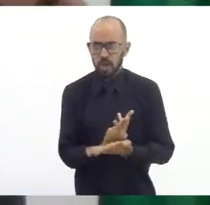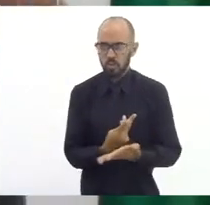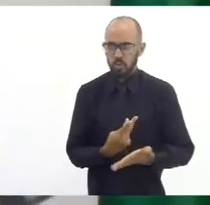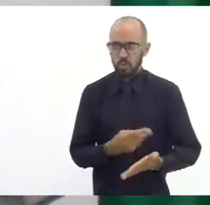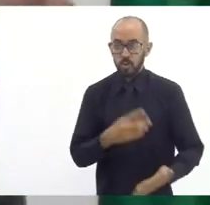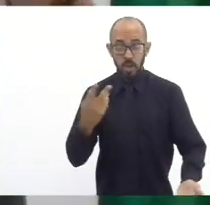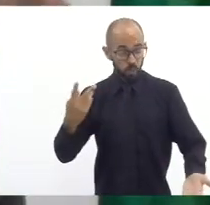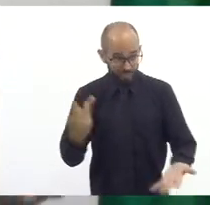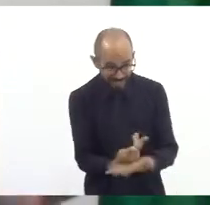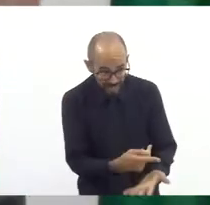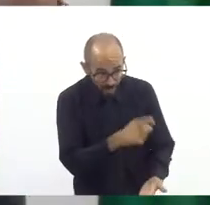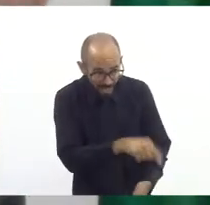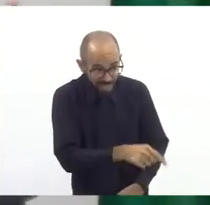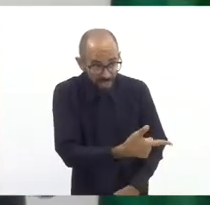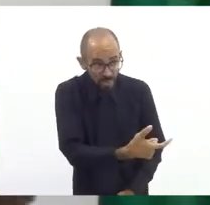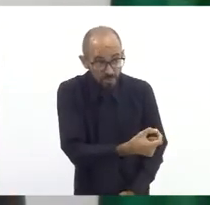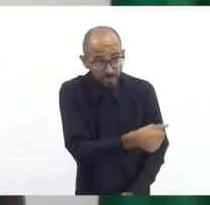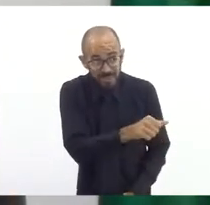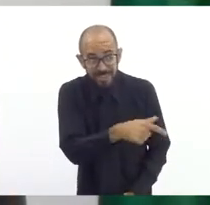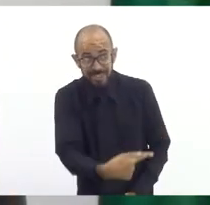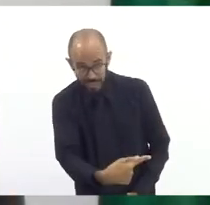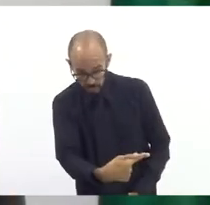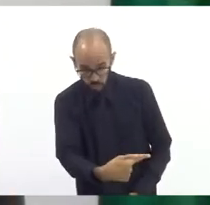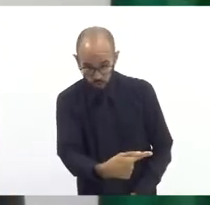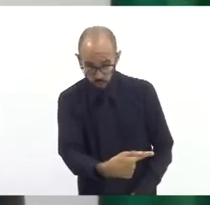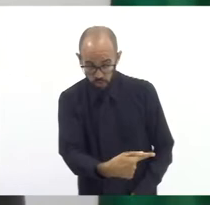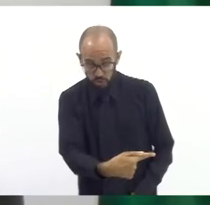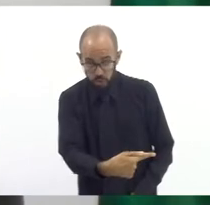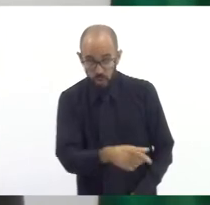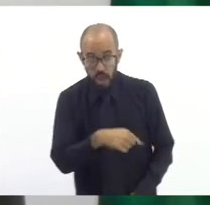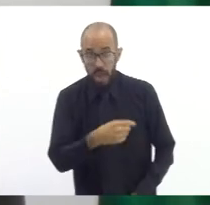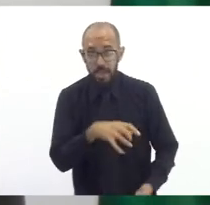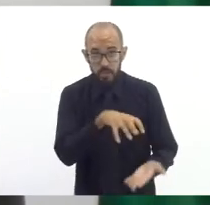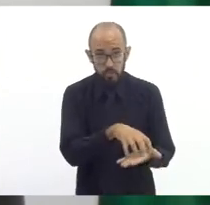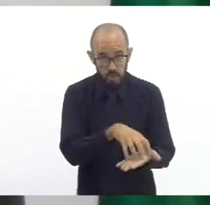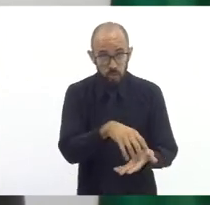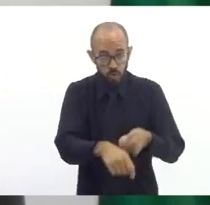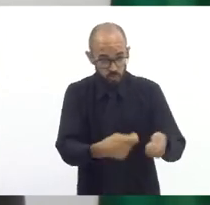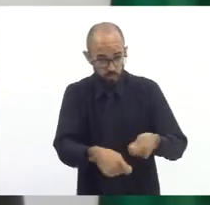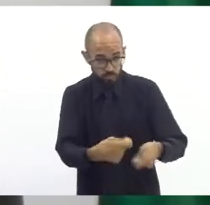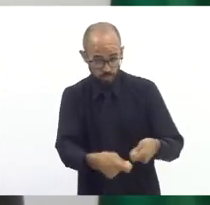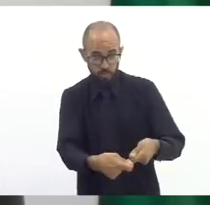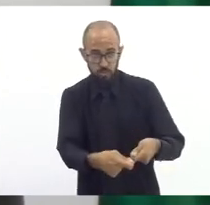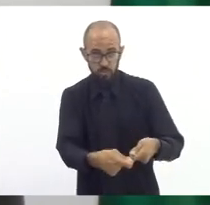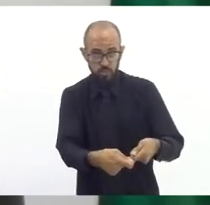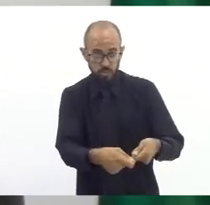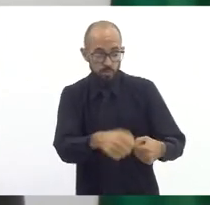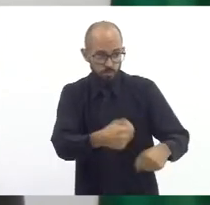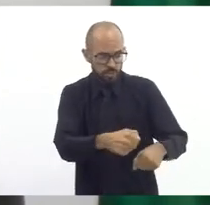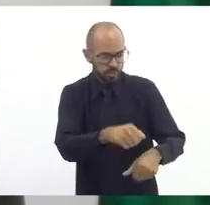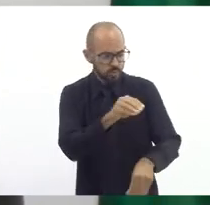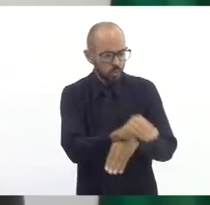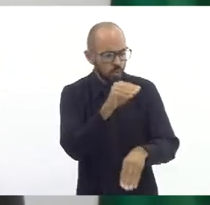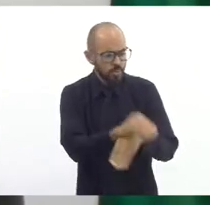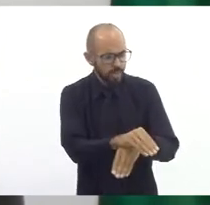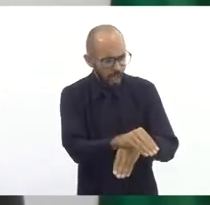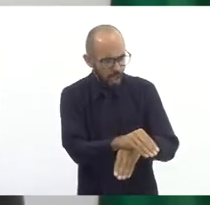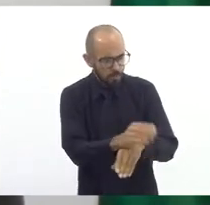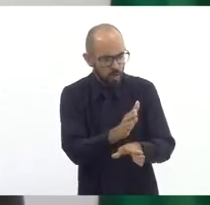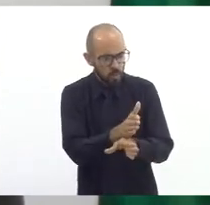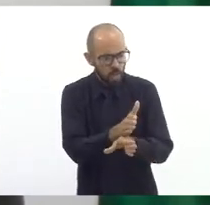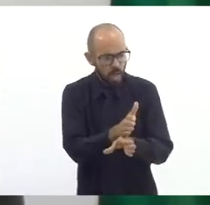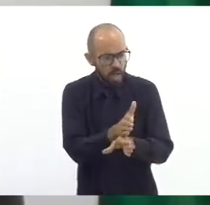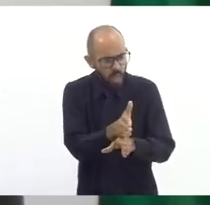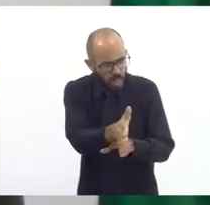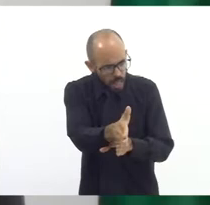fato gerador da decisão é 2017. Aí a agência reguladora, que tem que zelar pelo